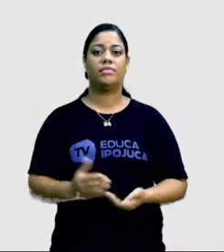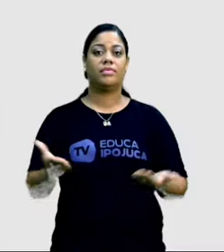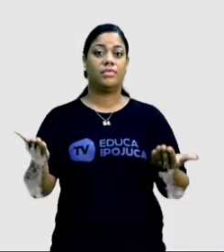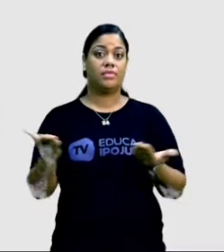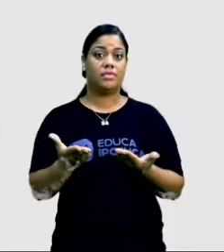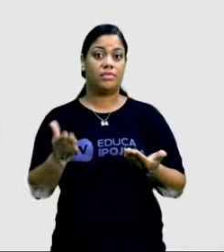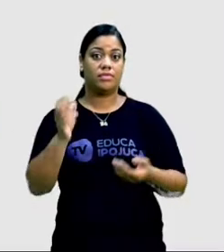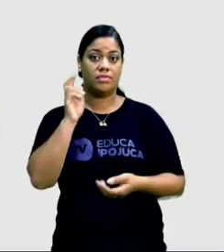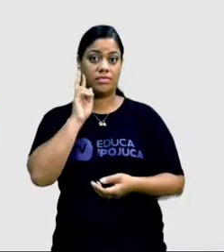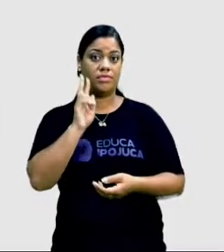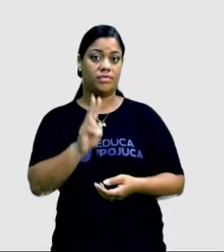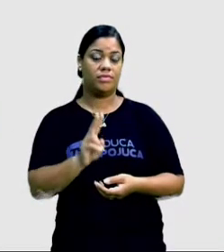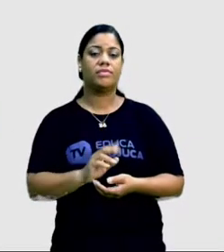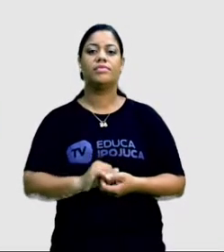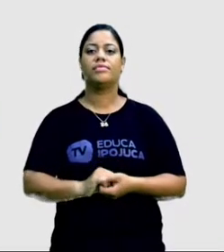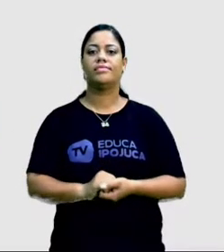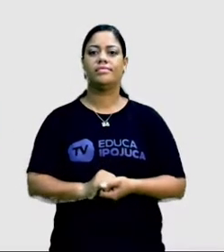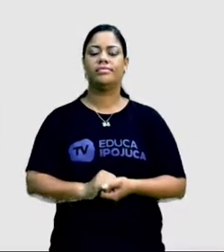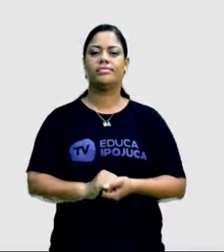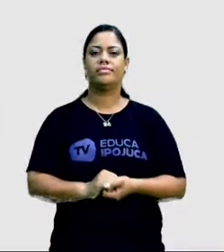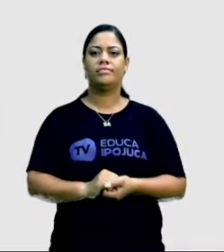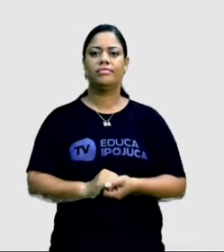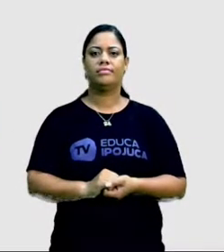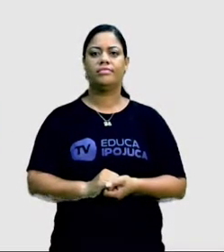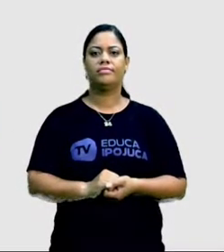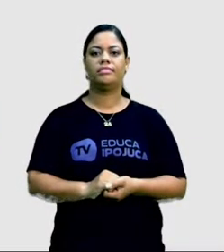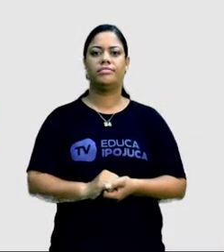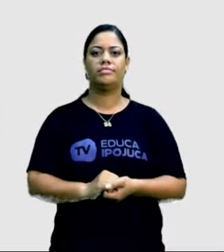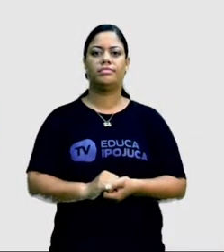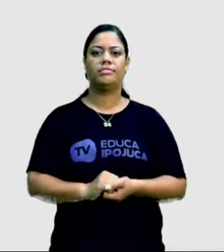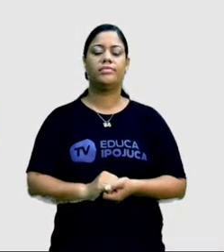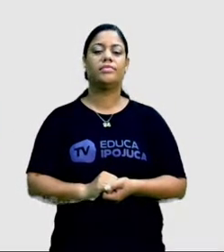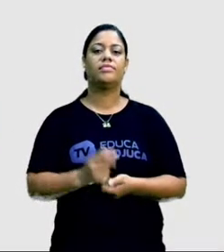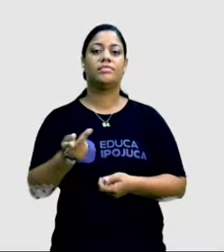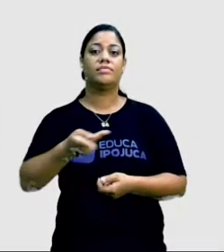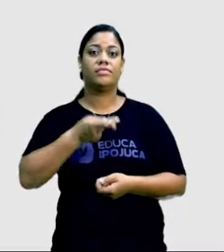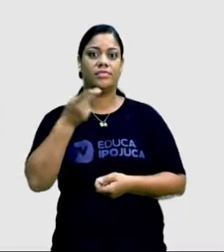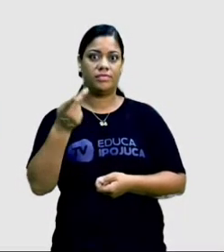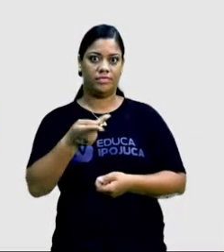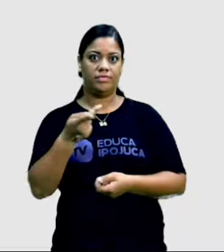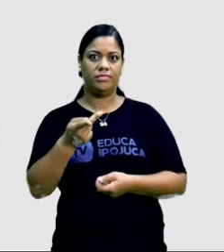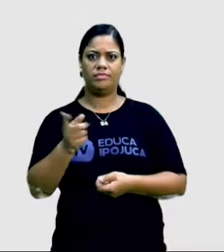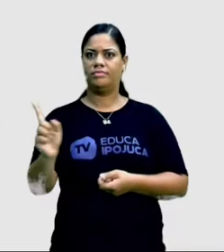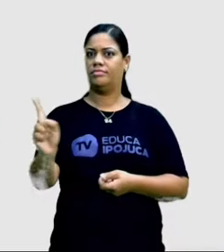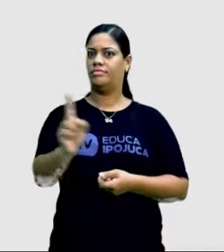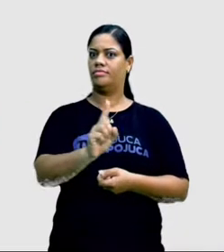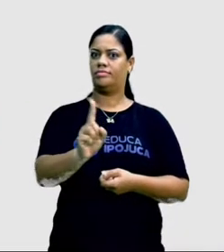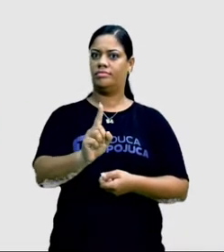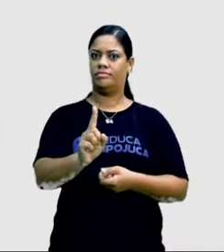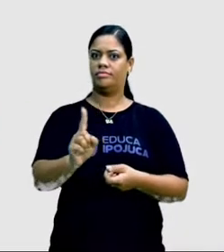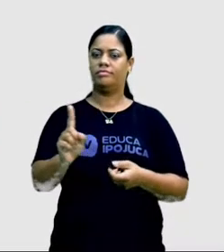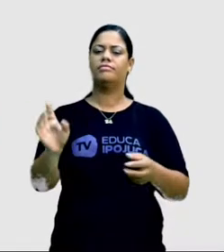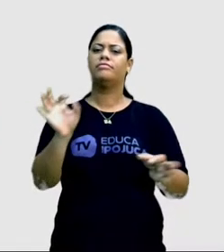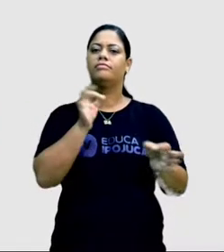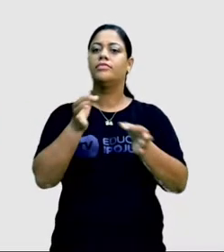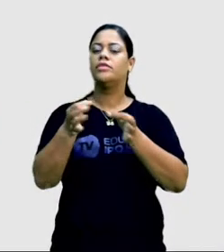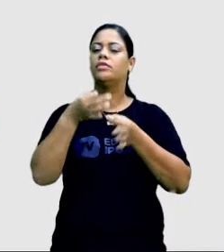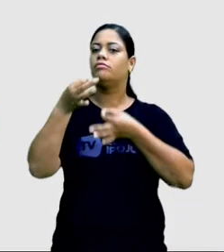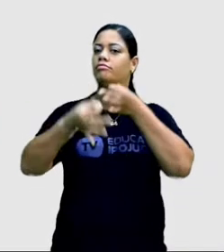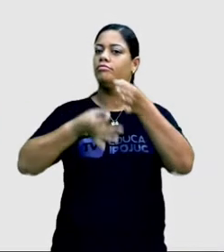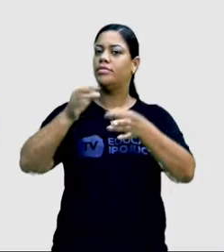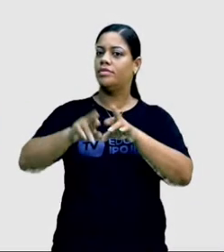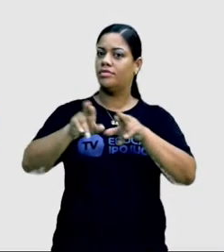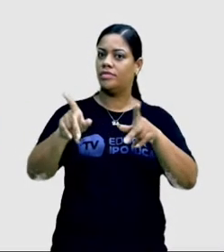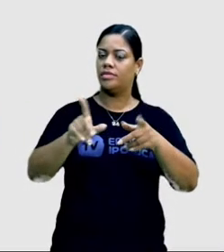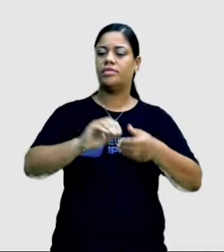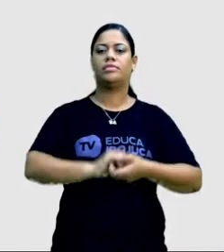Agora, vamos ver os itens que apresentam os argumentos negando um outro ponto de vista. Então, nós temos